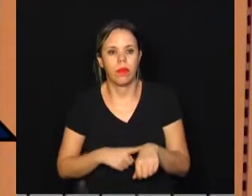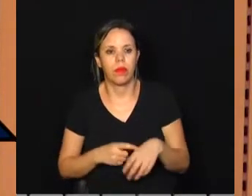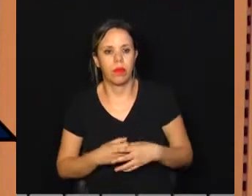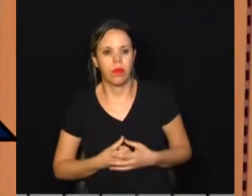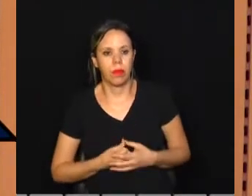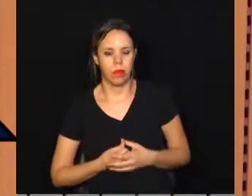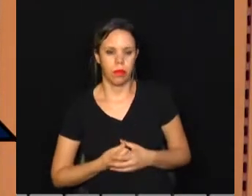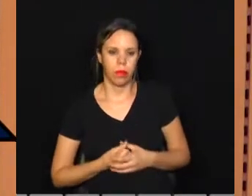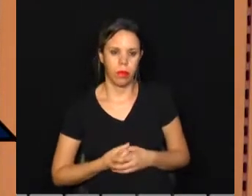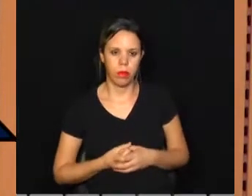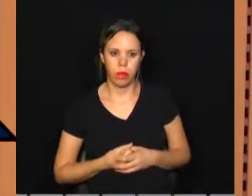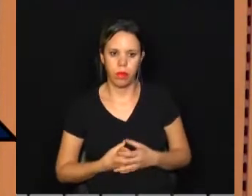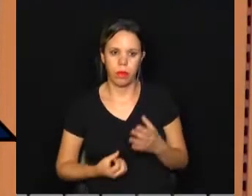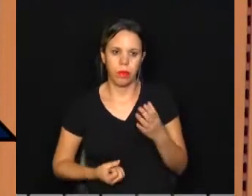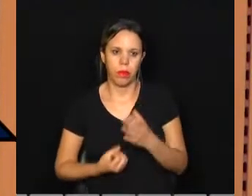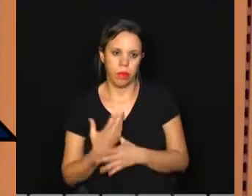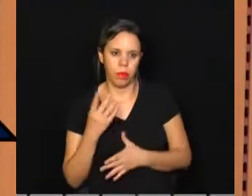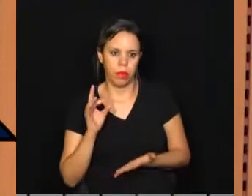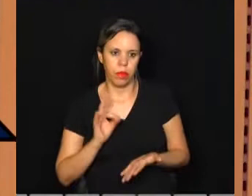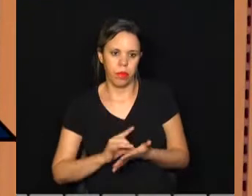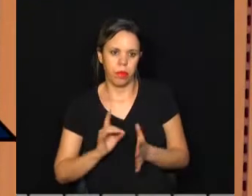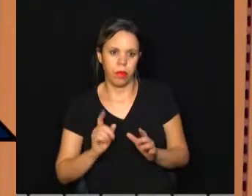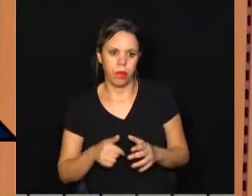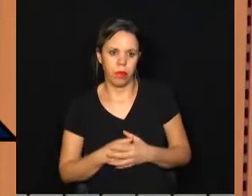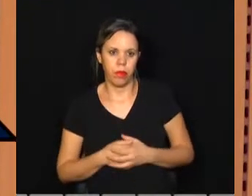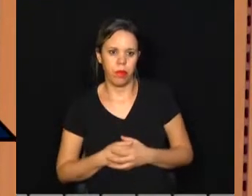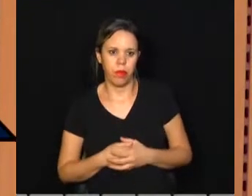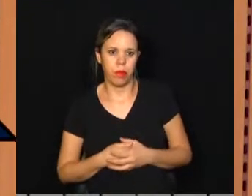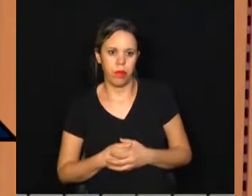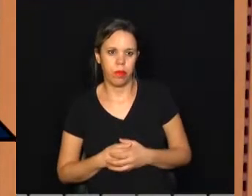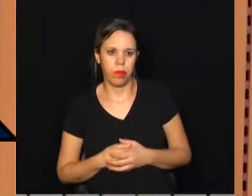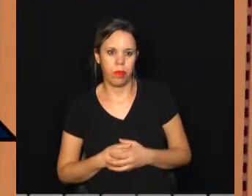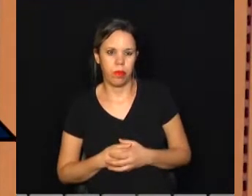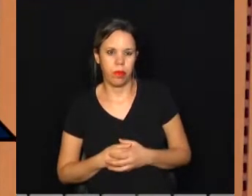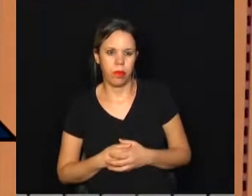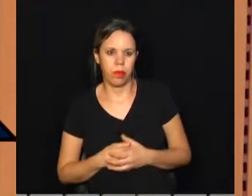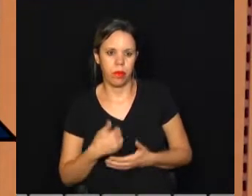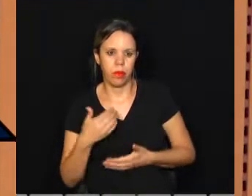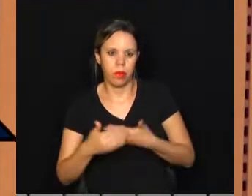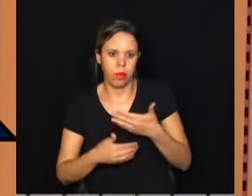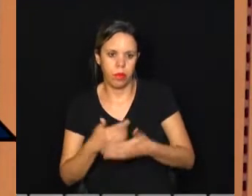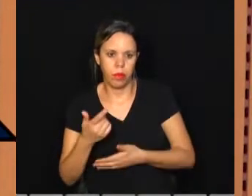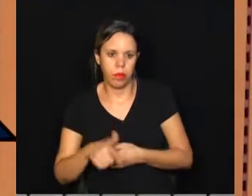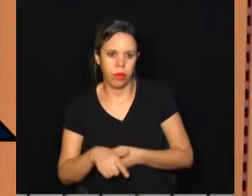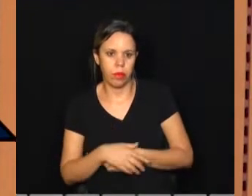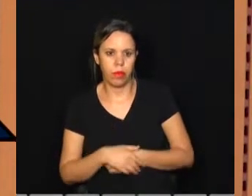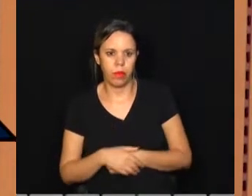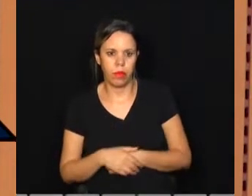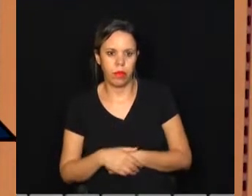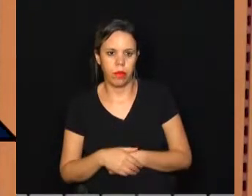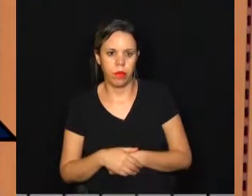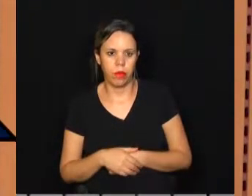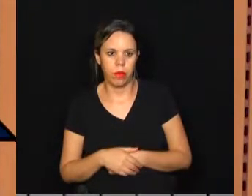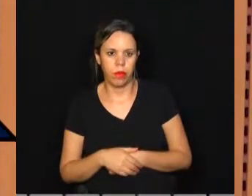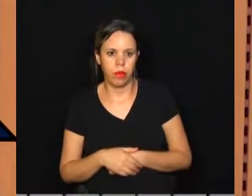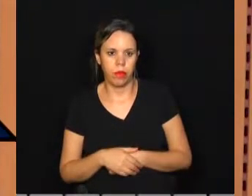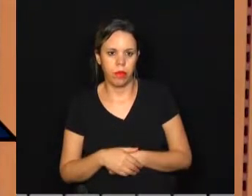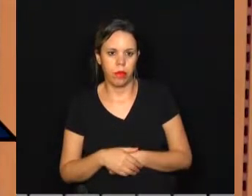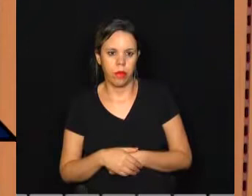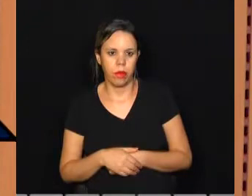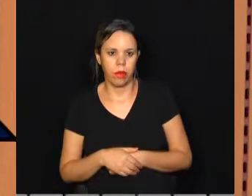foi consolidado, mais uma etapa, quando